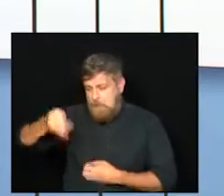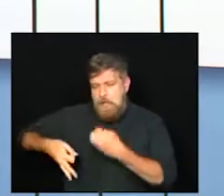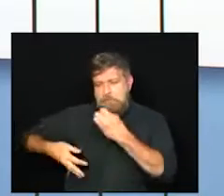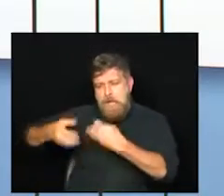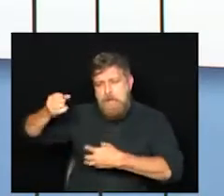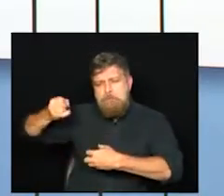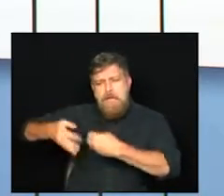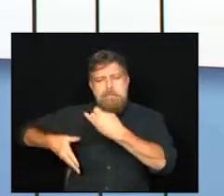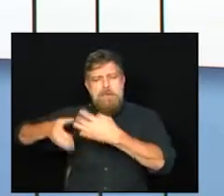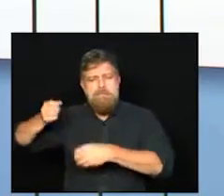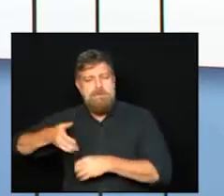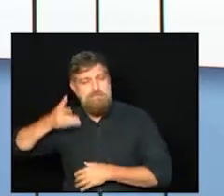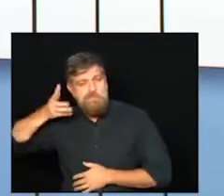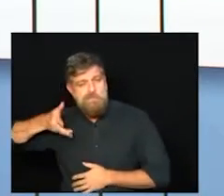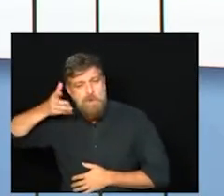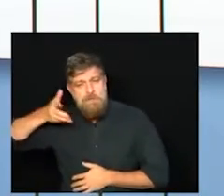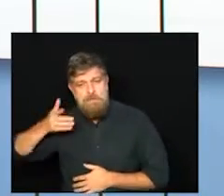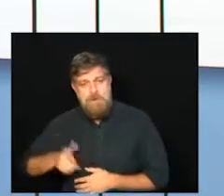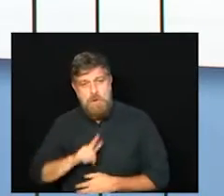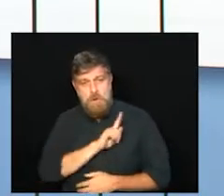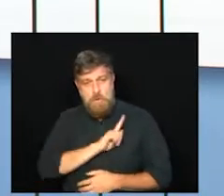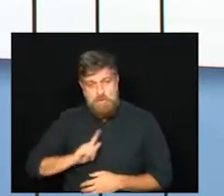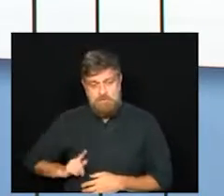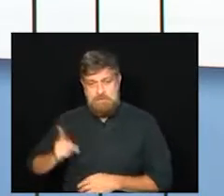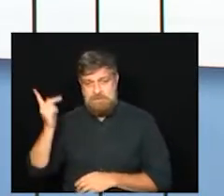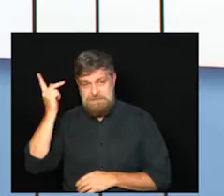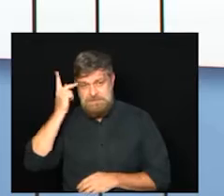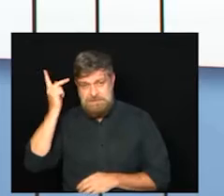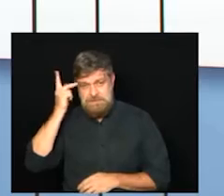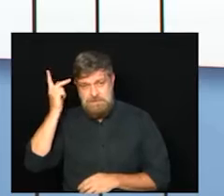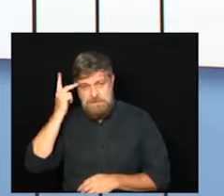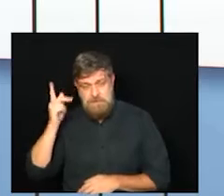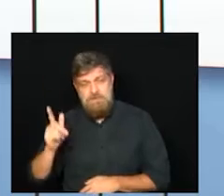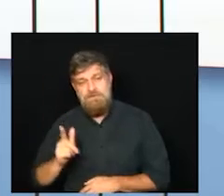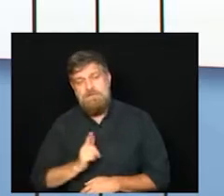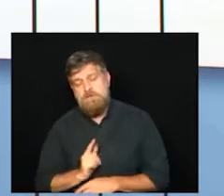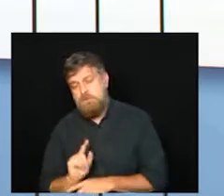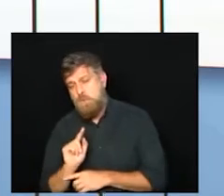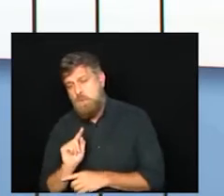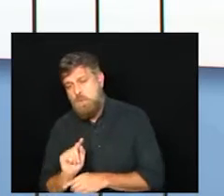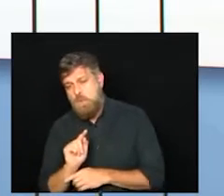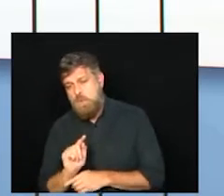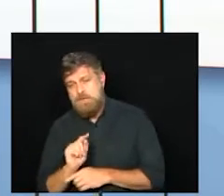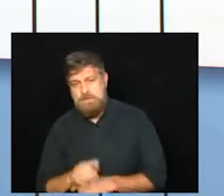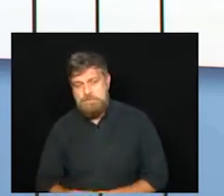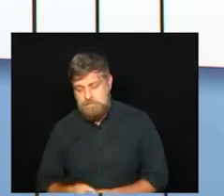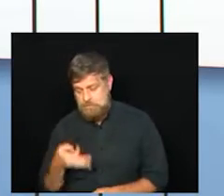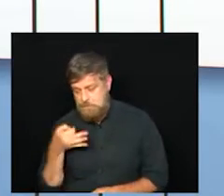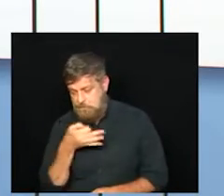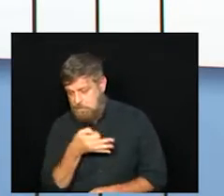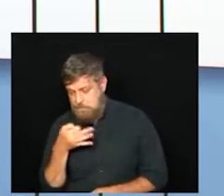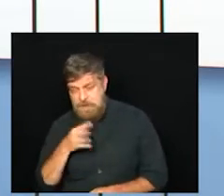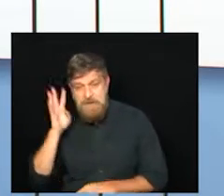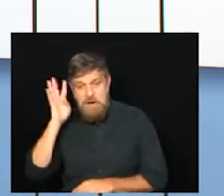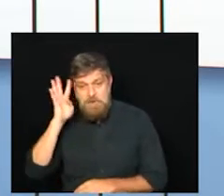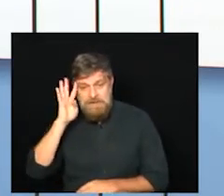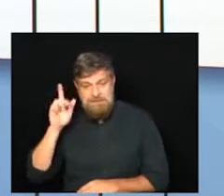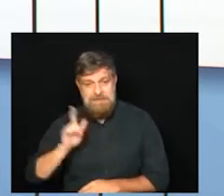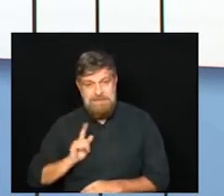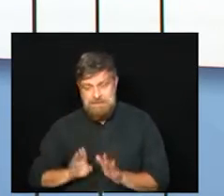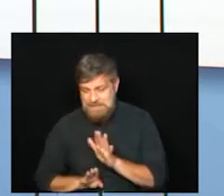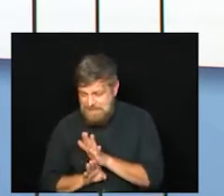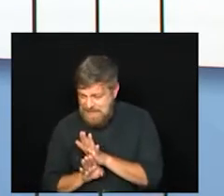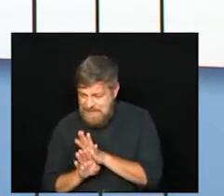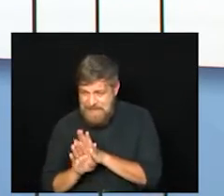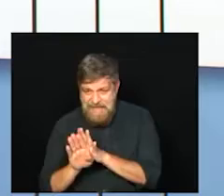isso e, olha, o governo, inclusive, teve aí um dado dizendo que nesta quarta-feira a gente tem tido recordes